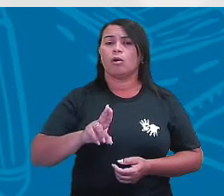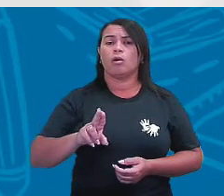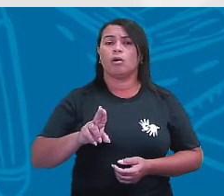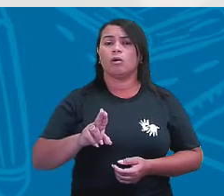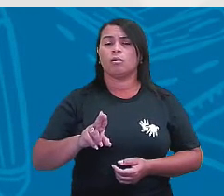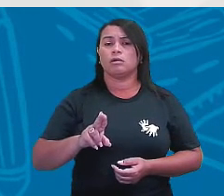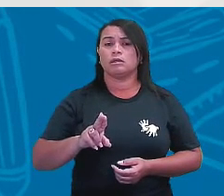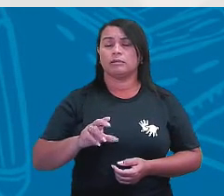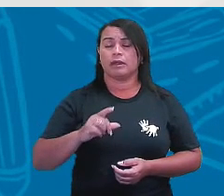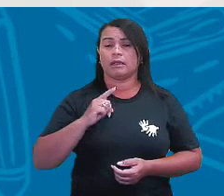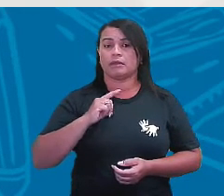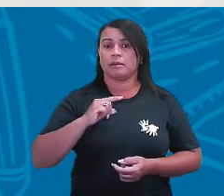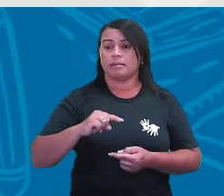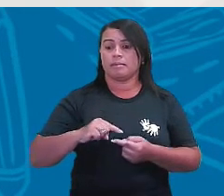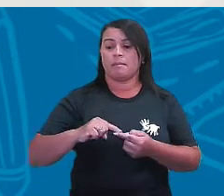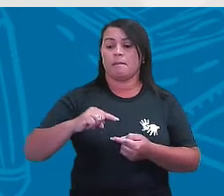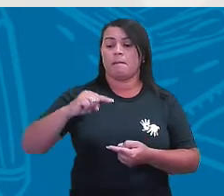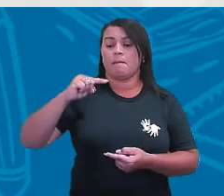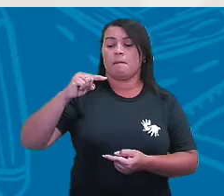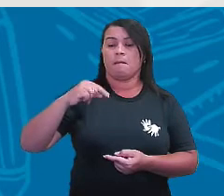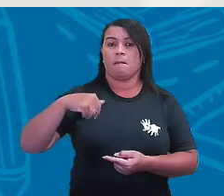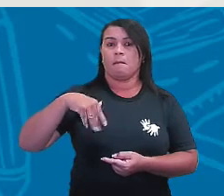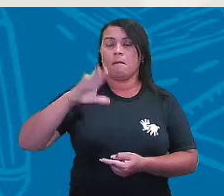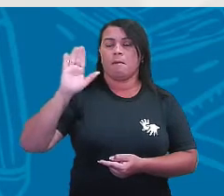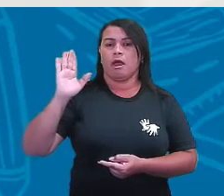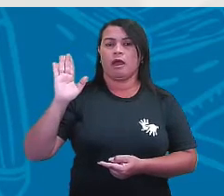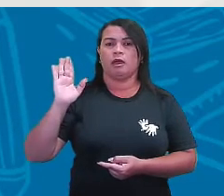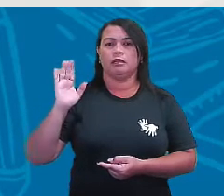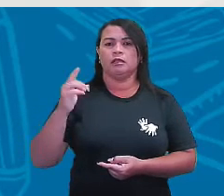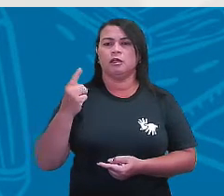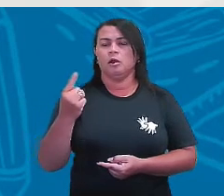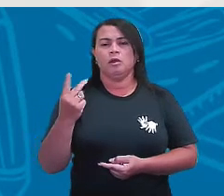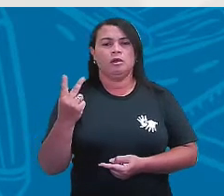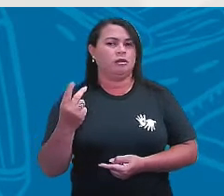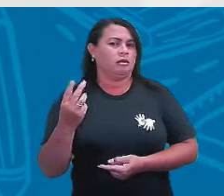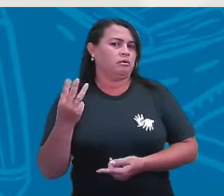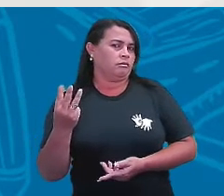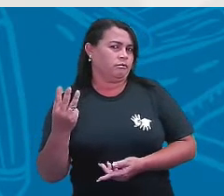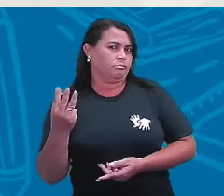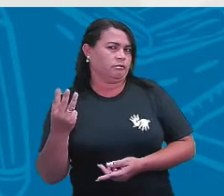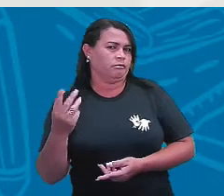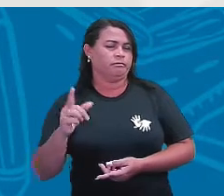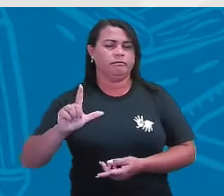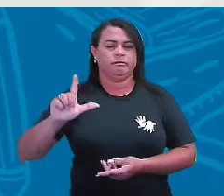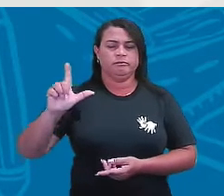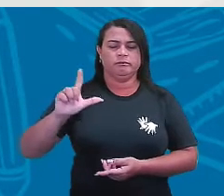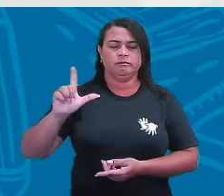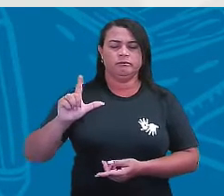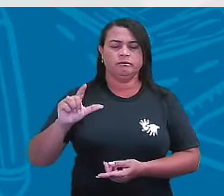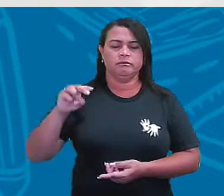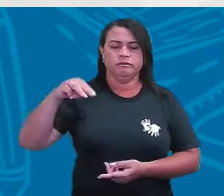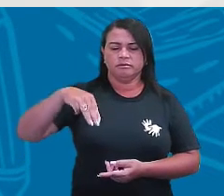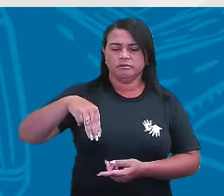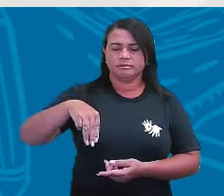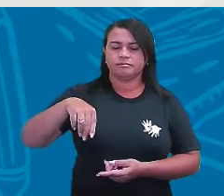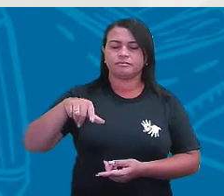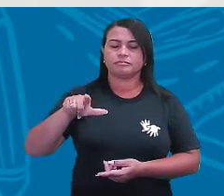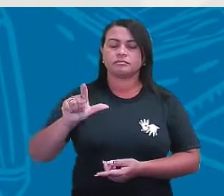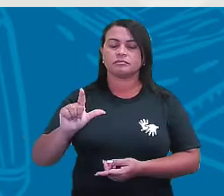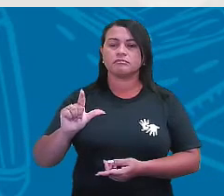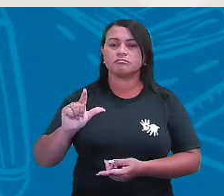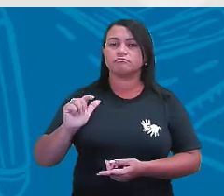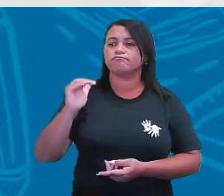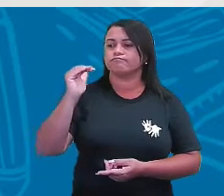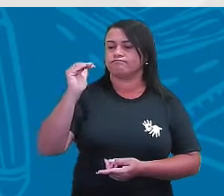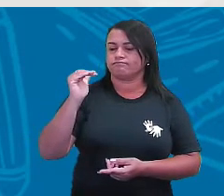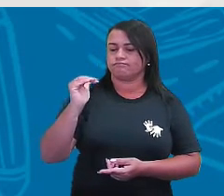grandes volumes, né? Acima de 1, 2, 3, né? E o mililitro vai ser para